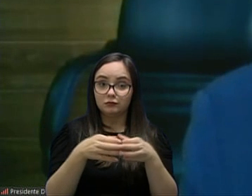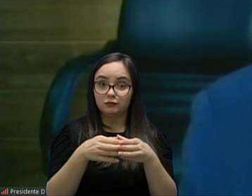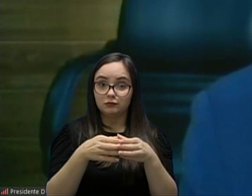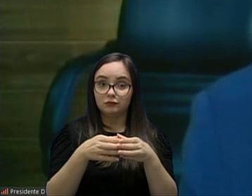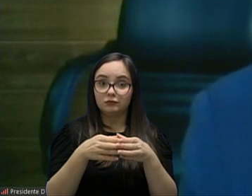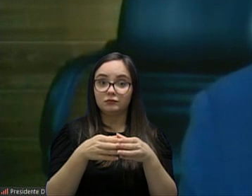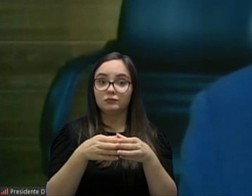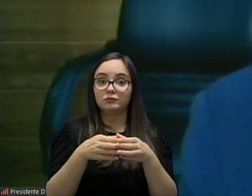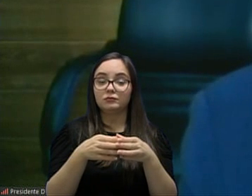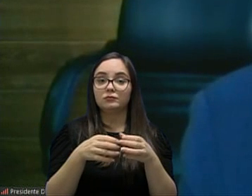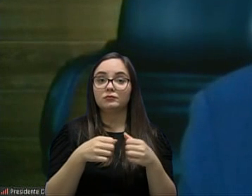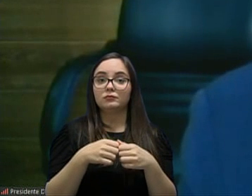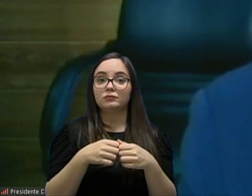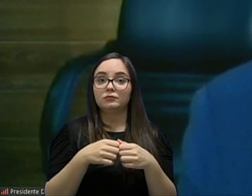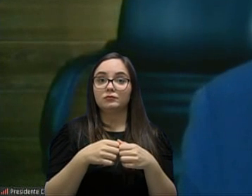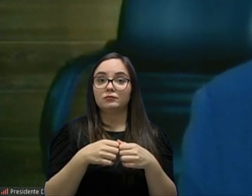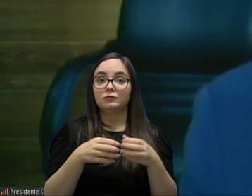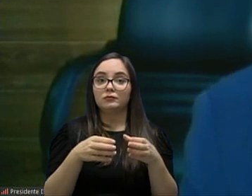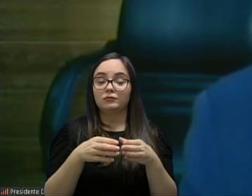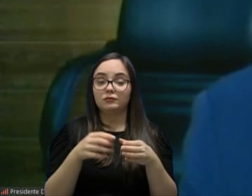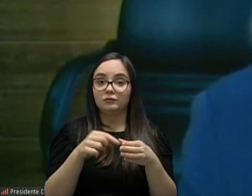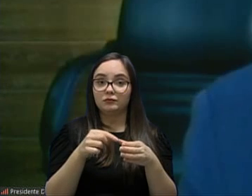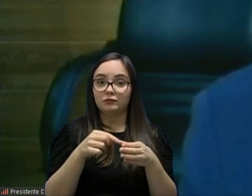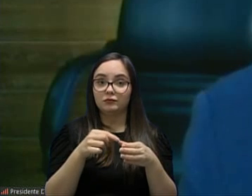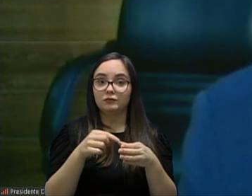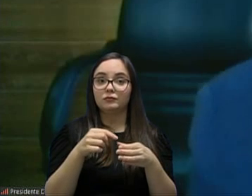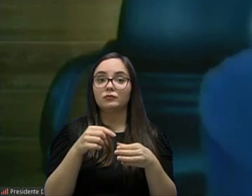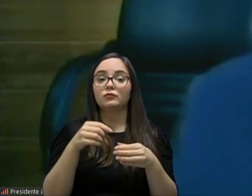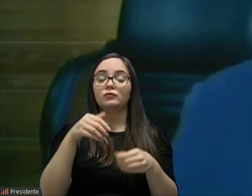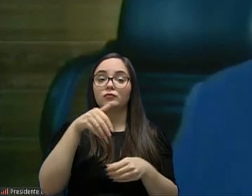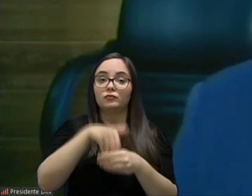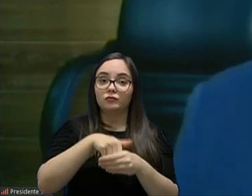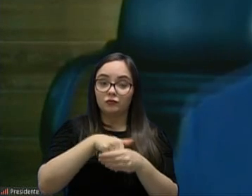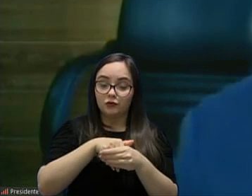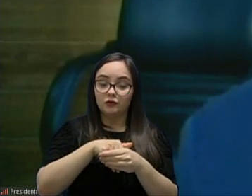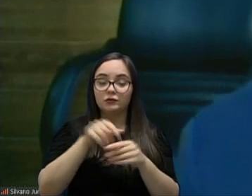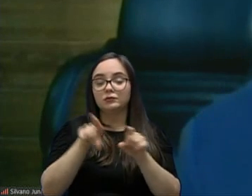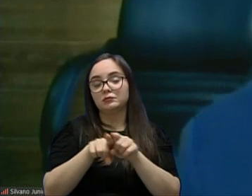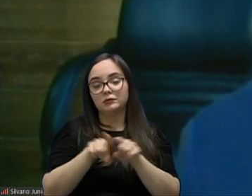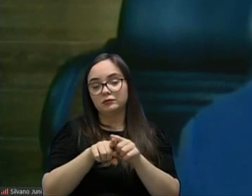essa sessão para que a gente possa votar e rejeitar o projeto, ok?